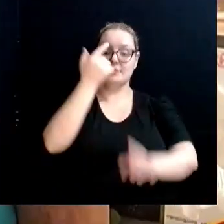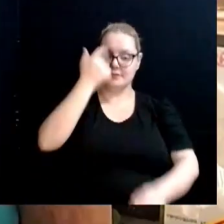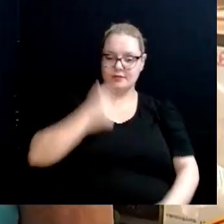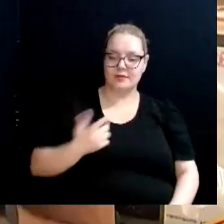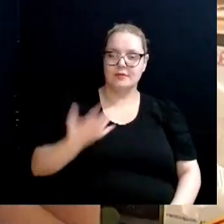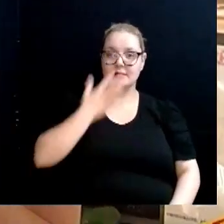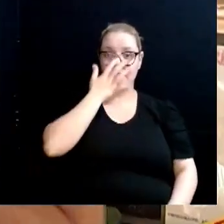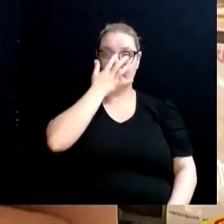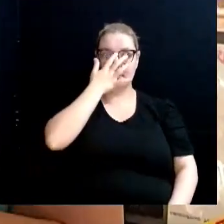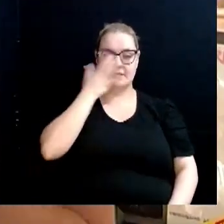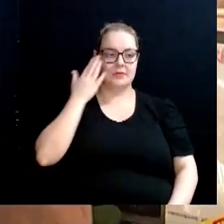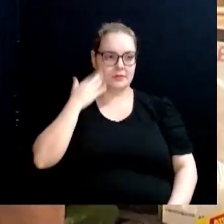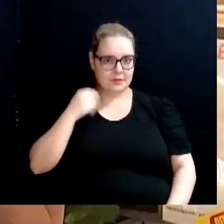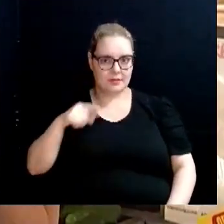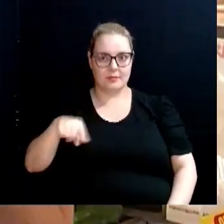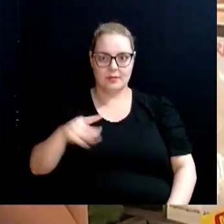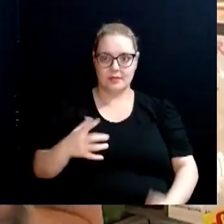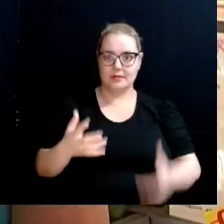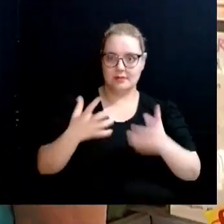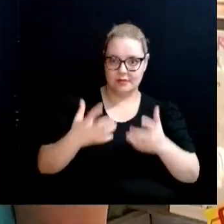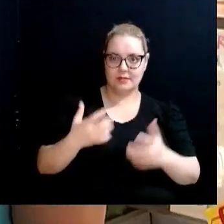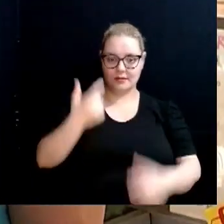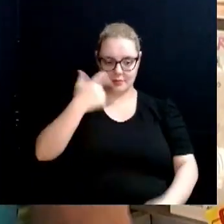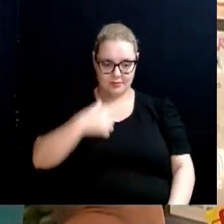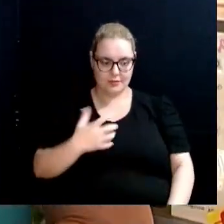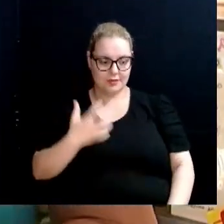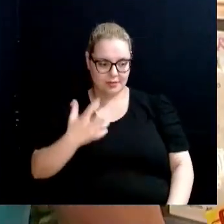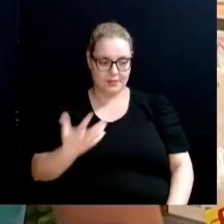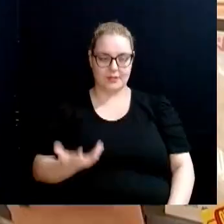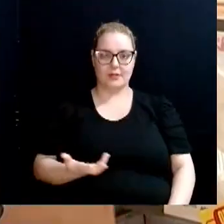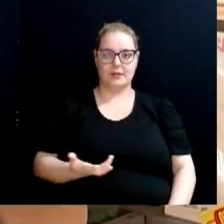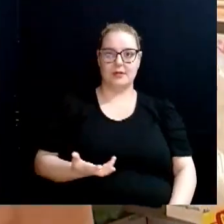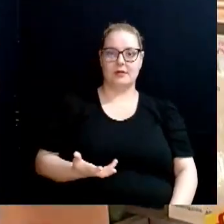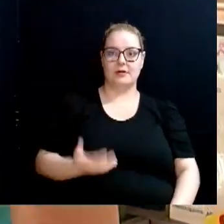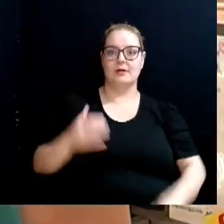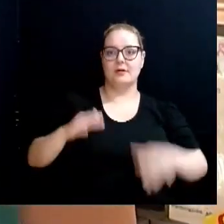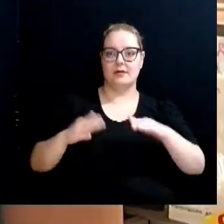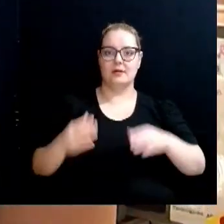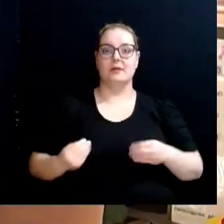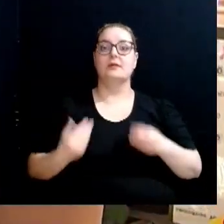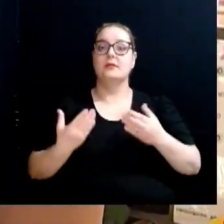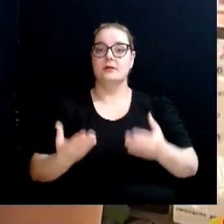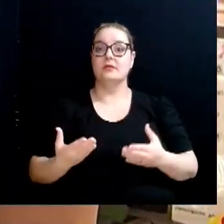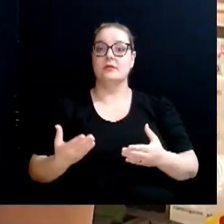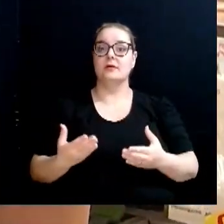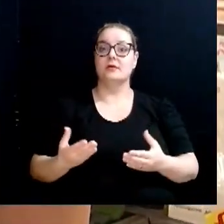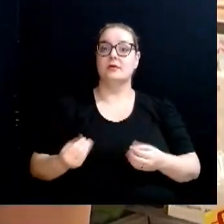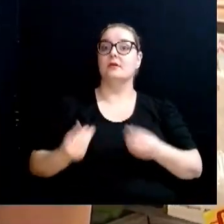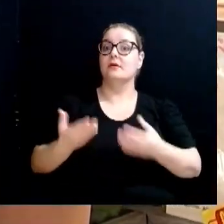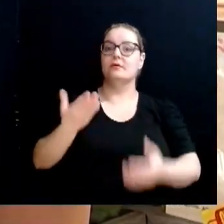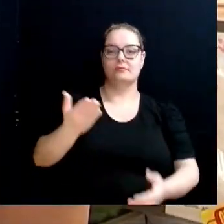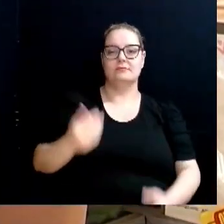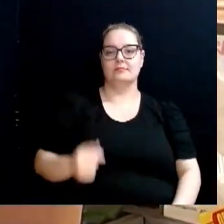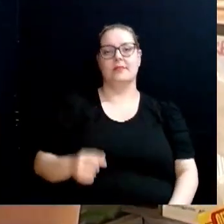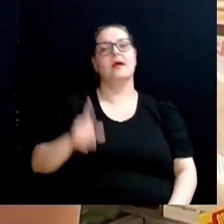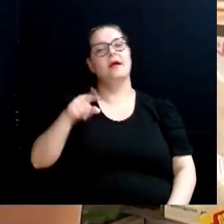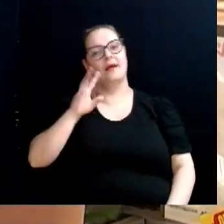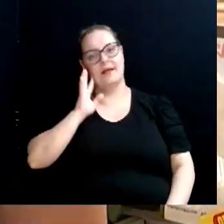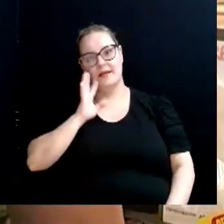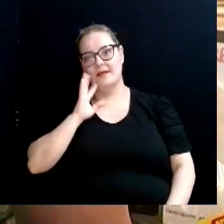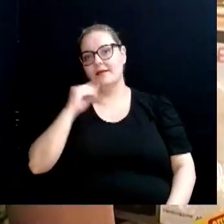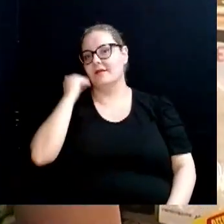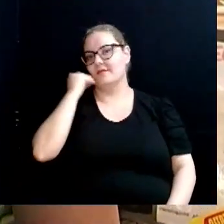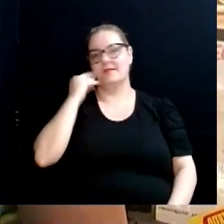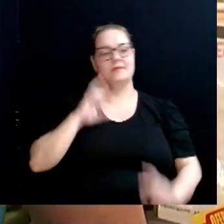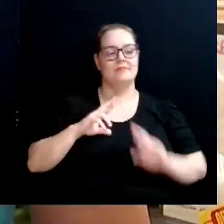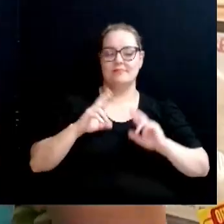eles querem, o que você quer, então eles já às vezes até trazem, olha, eu trouxe isso para você. É muito legal, é uma experiência completamente